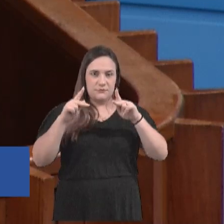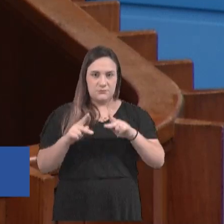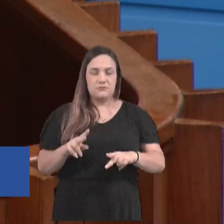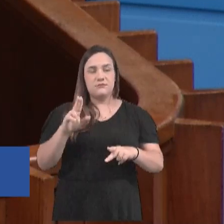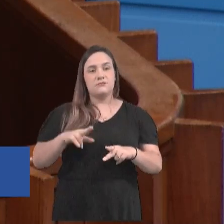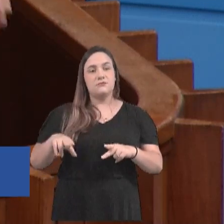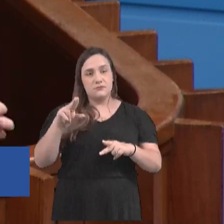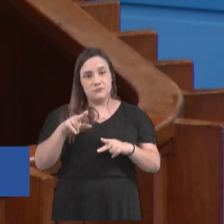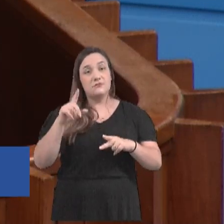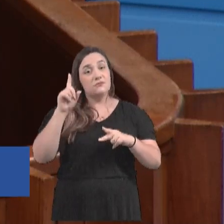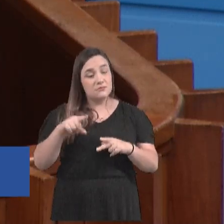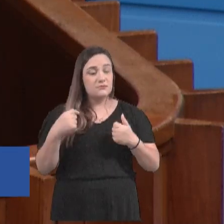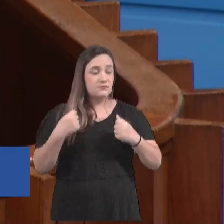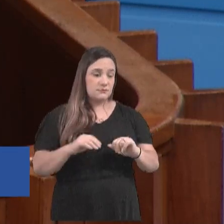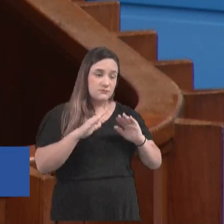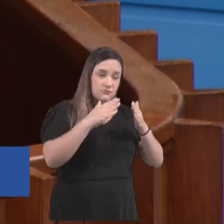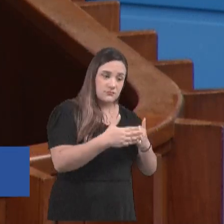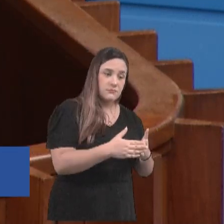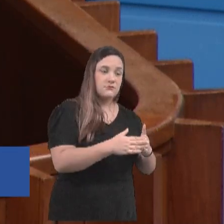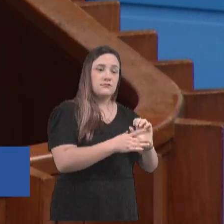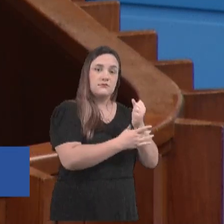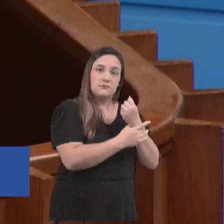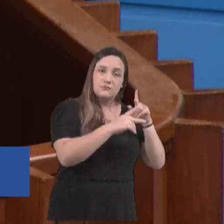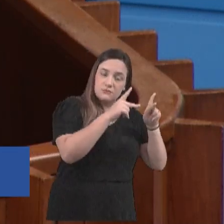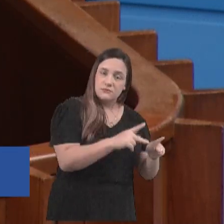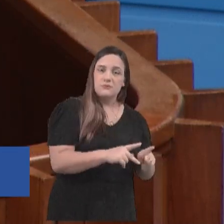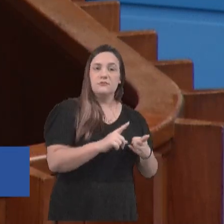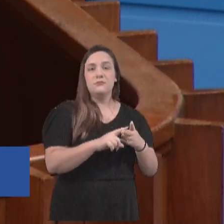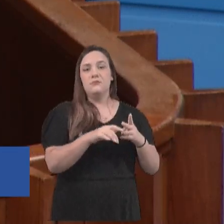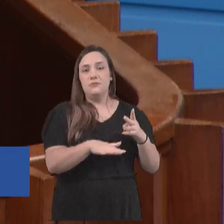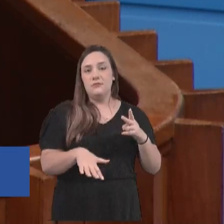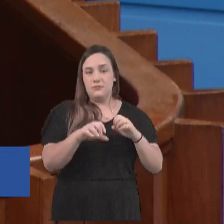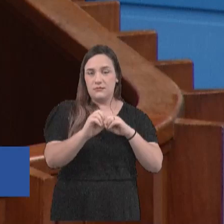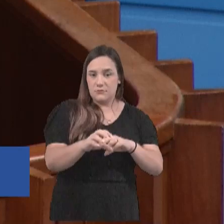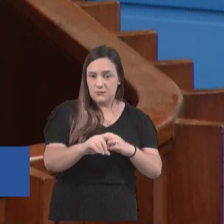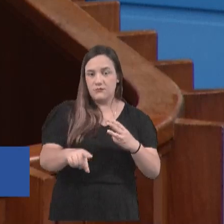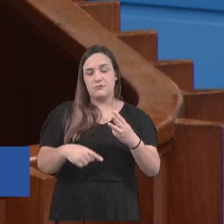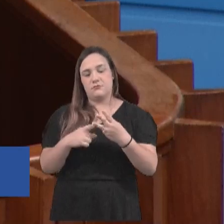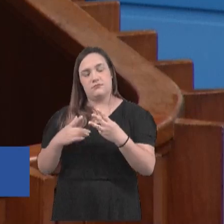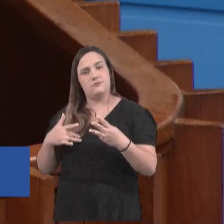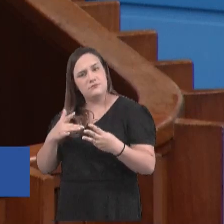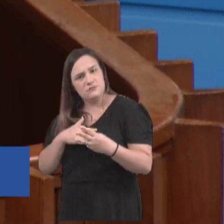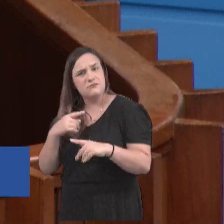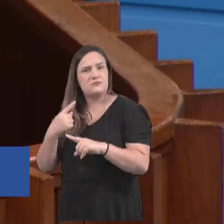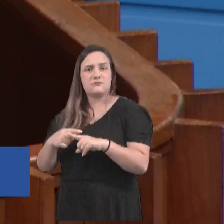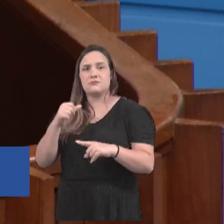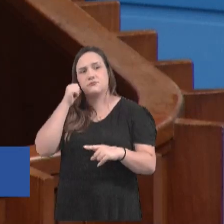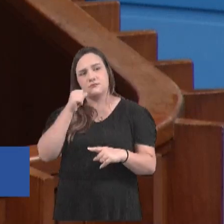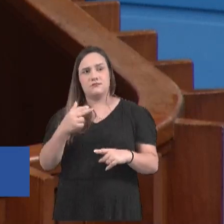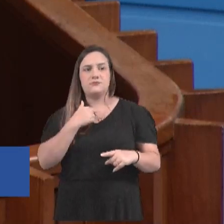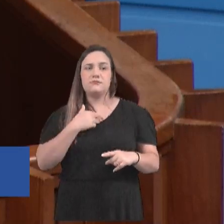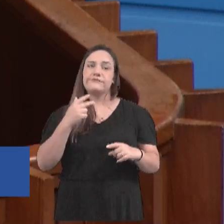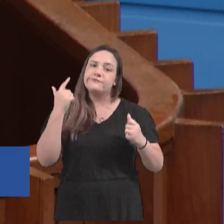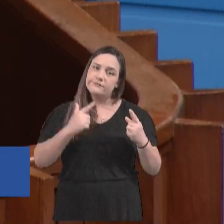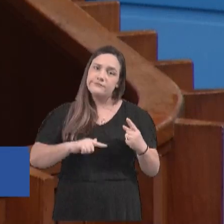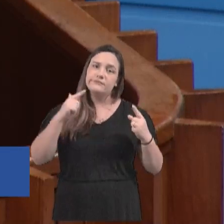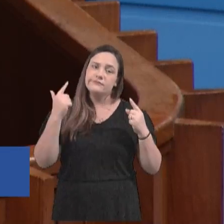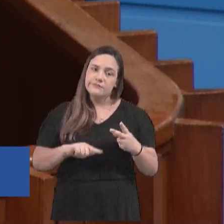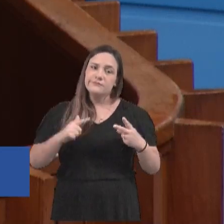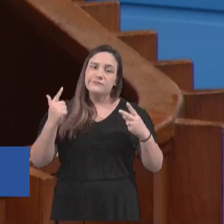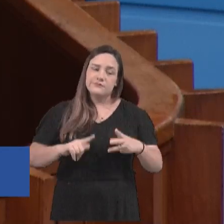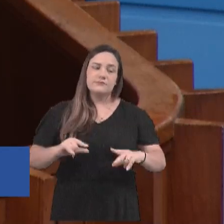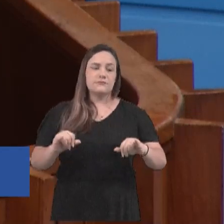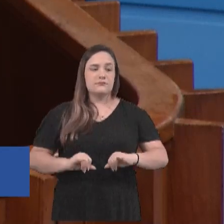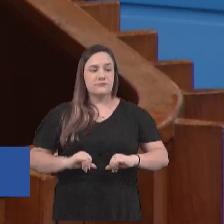saúde, lá na educação, lá na segurança pública. Nós precisamos garantir que as mulheres não sejam vítimas. Nós não